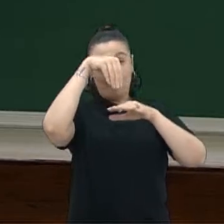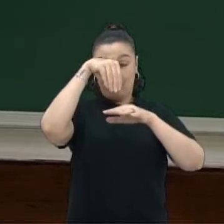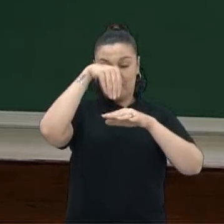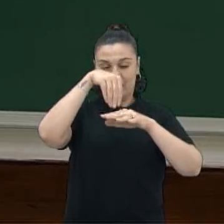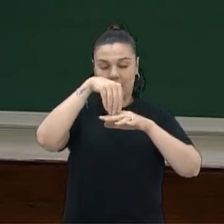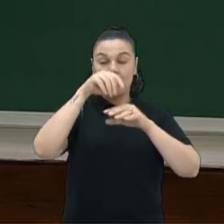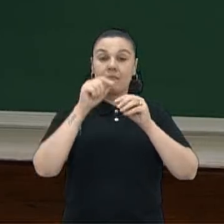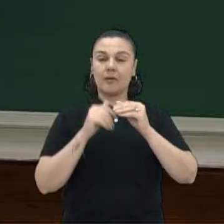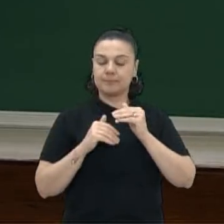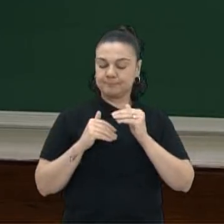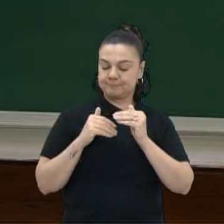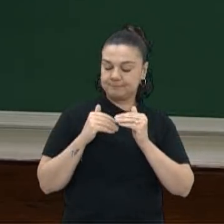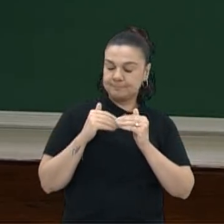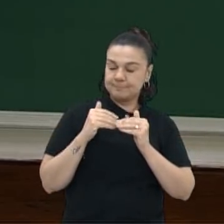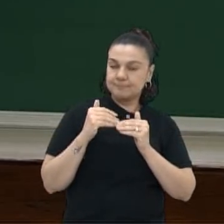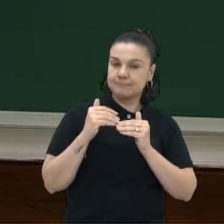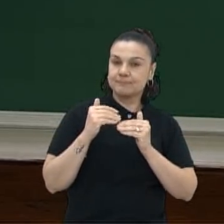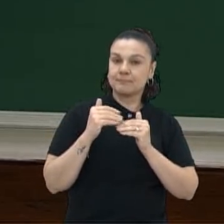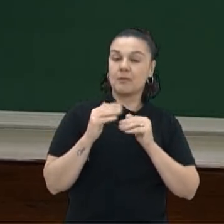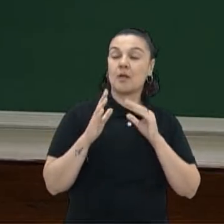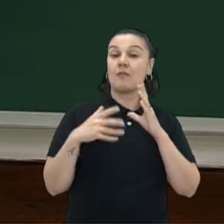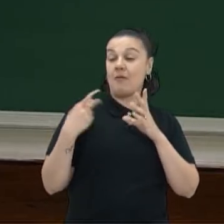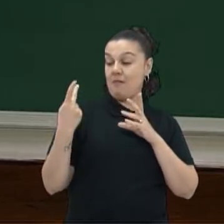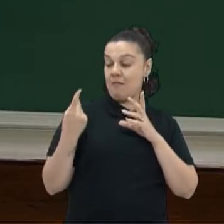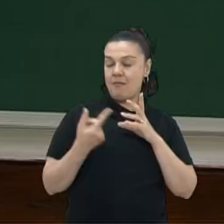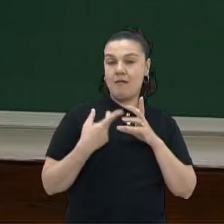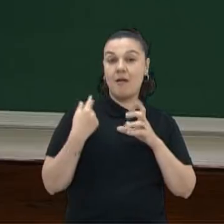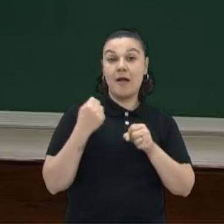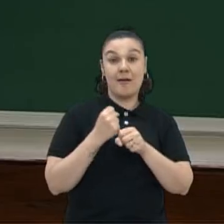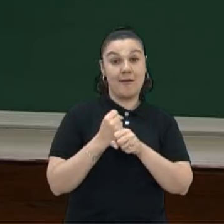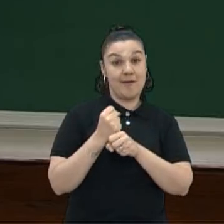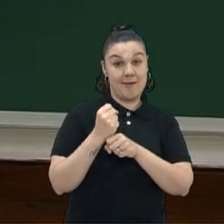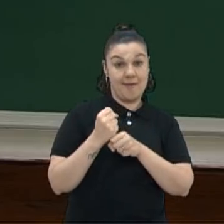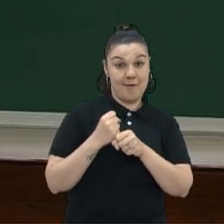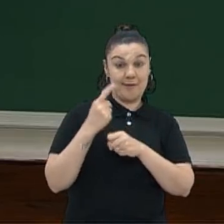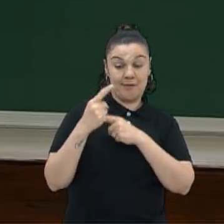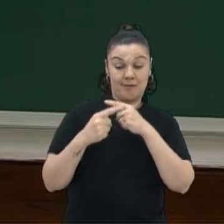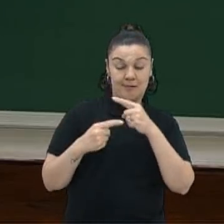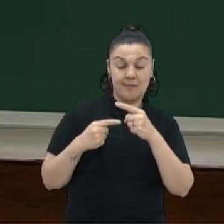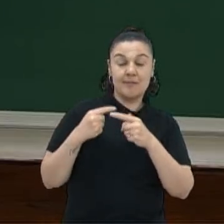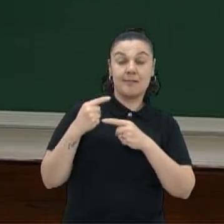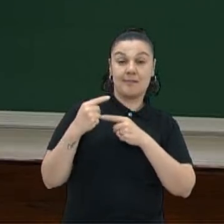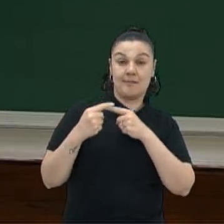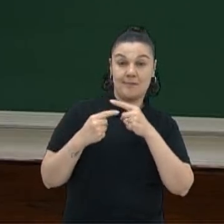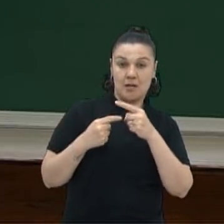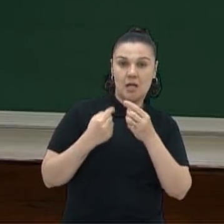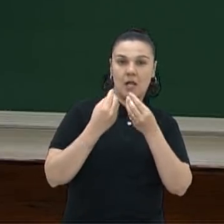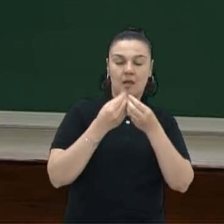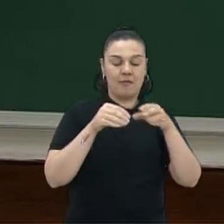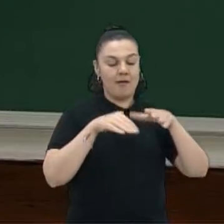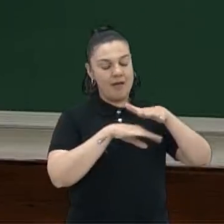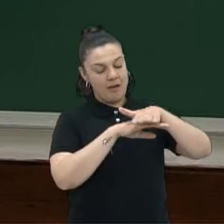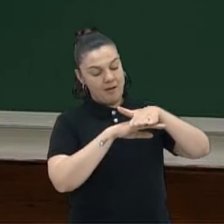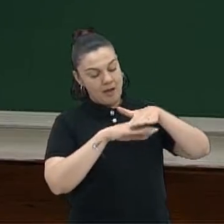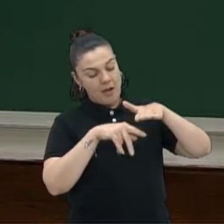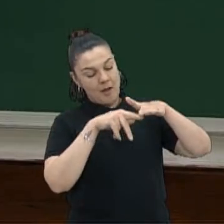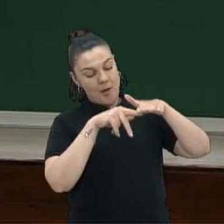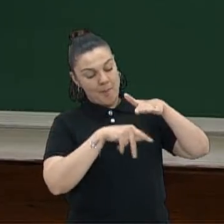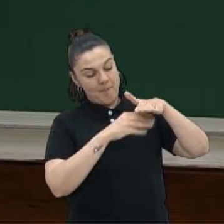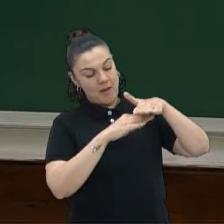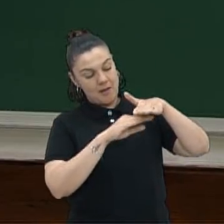vai gradativamente, à medida que o tempo geológico passa, ela vai desagregando, ou seja,